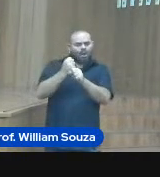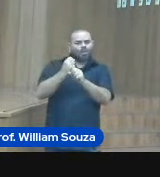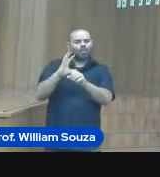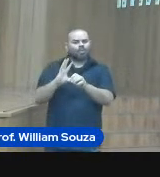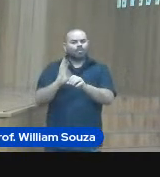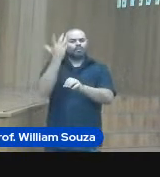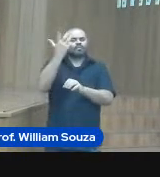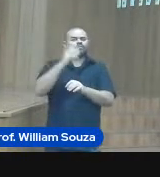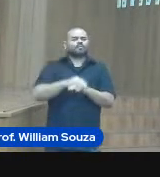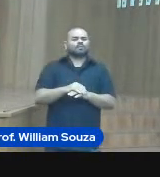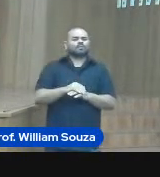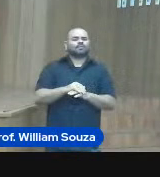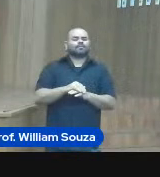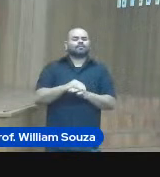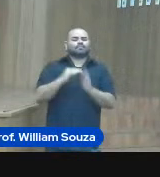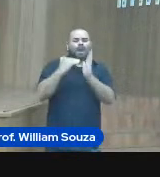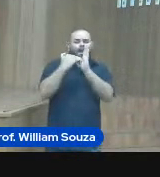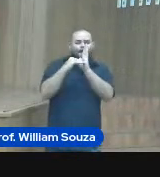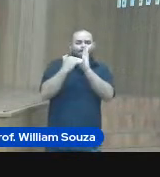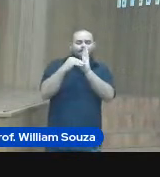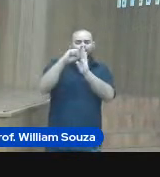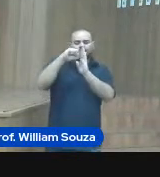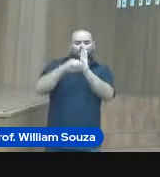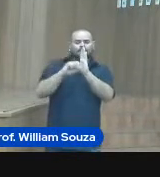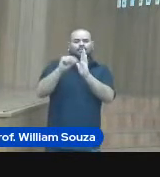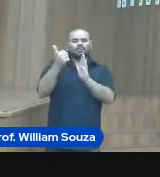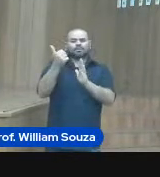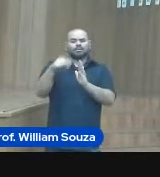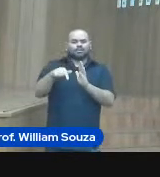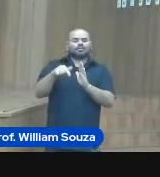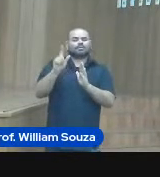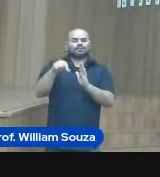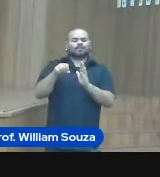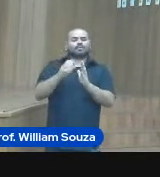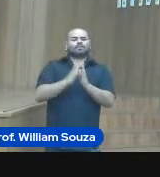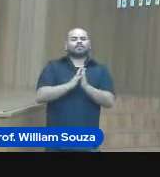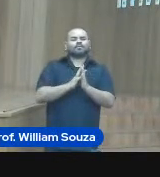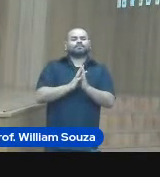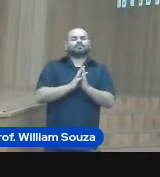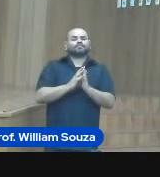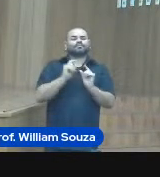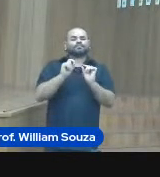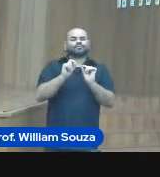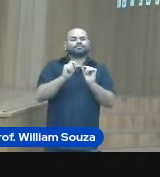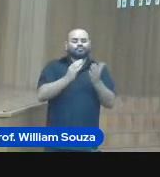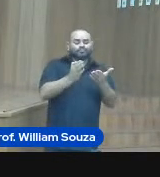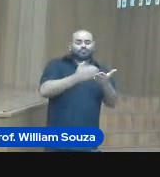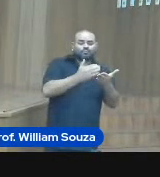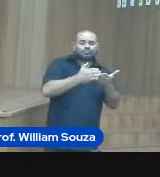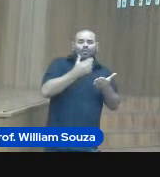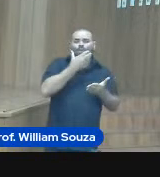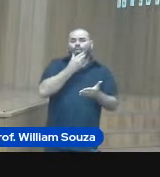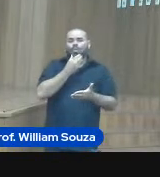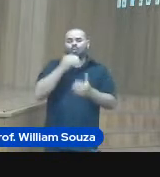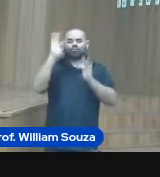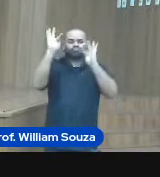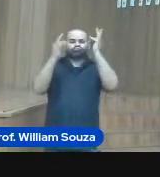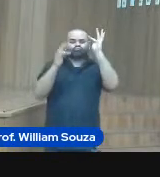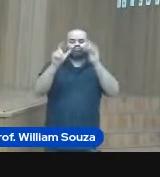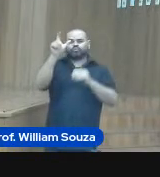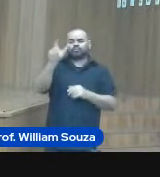segunda metade do século XVII foi muito influenciada por essa obra do Descartes, pelos trabalhos